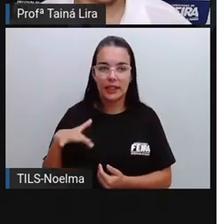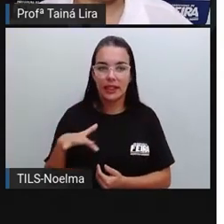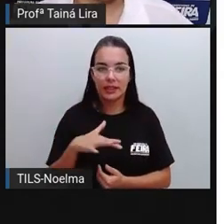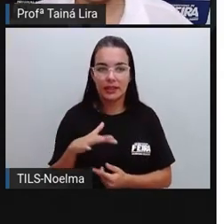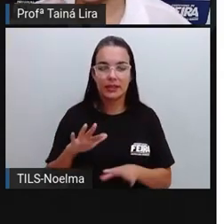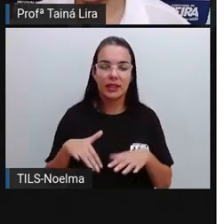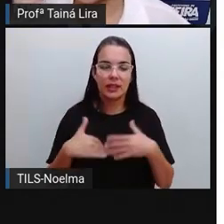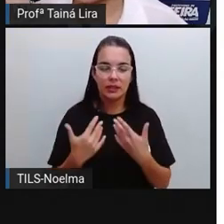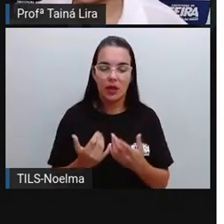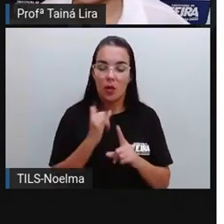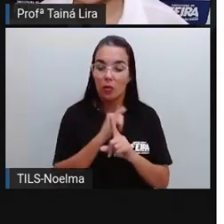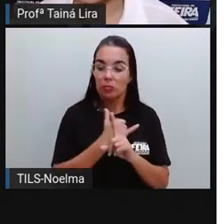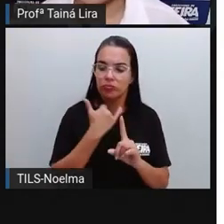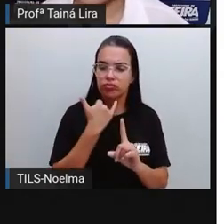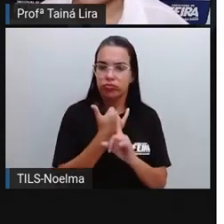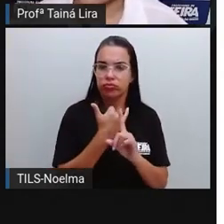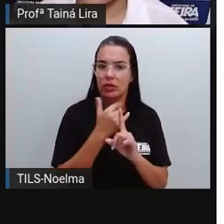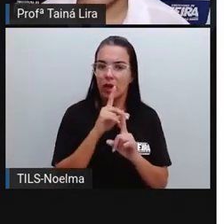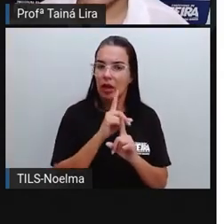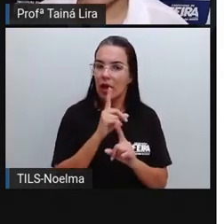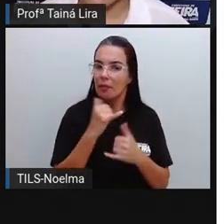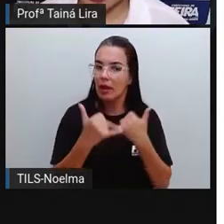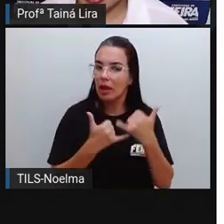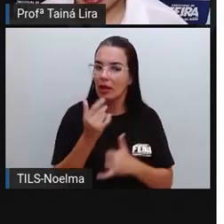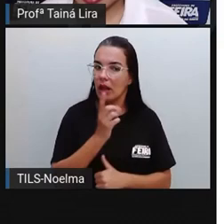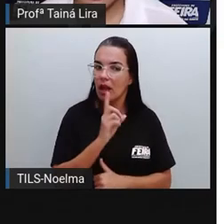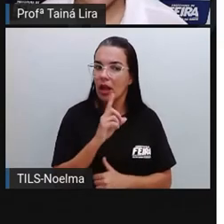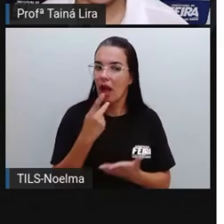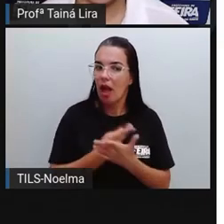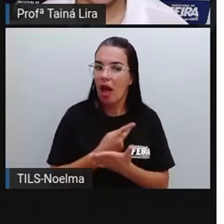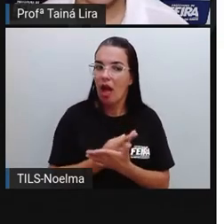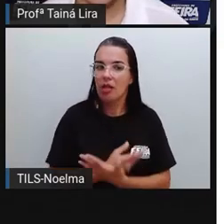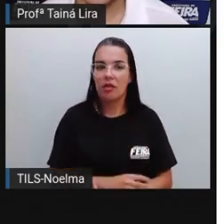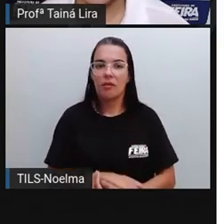bullying não é brincadeira, tá?